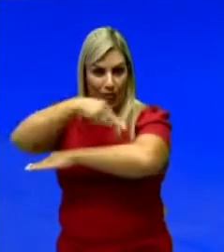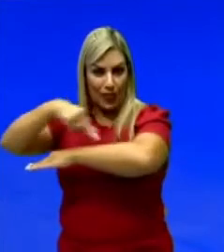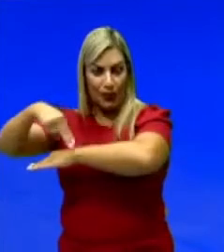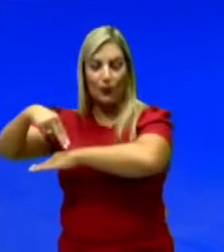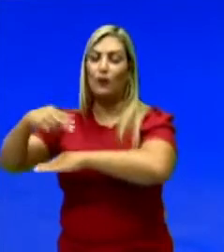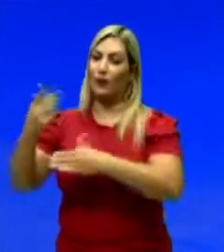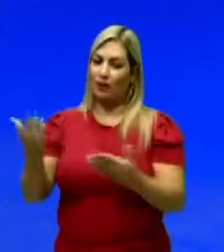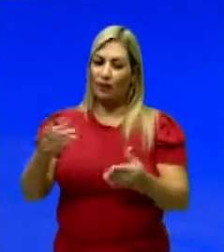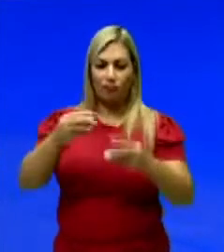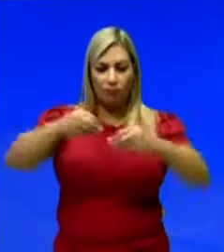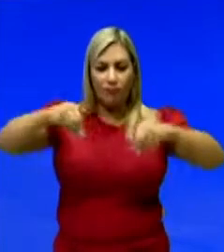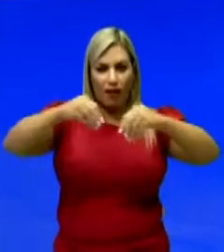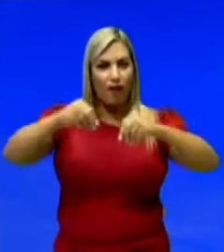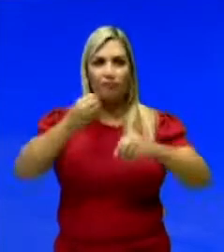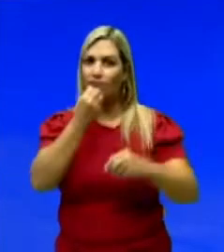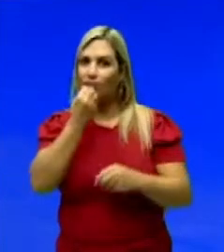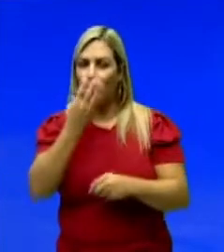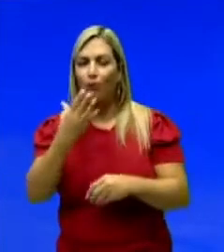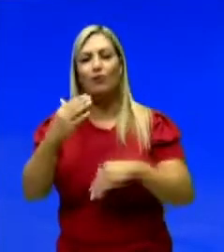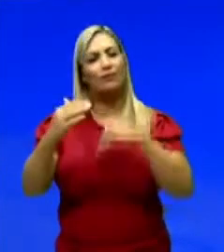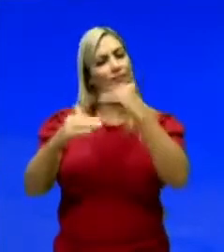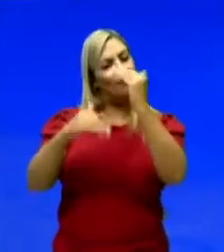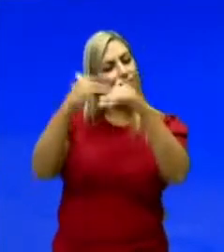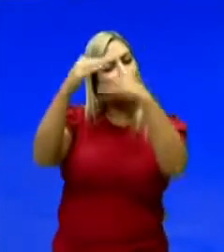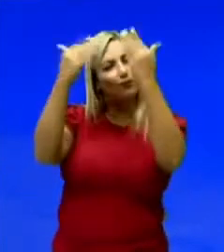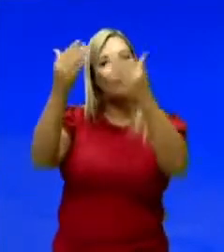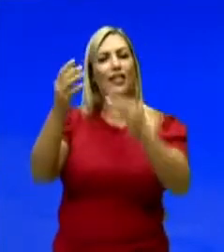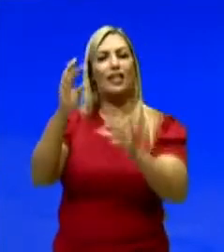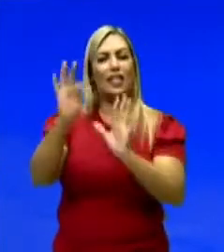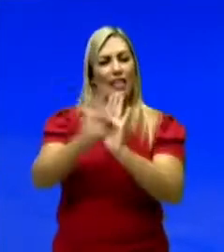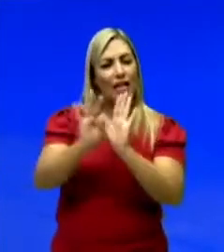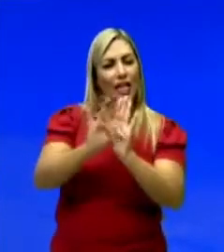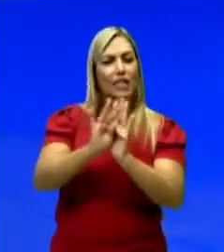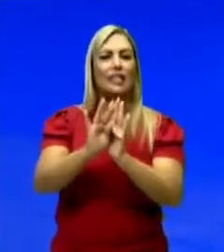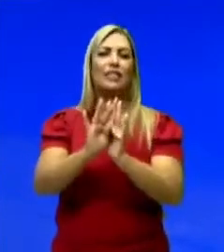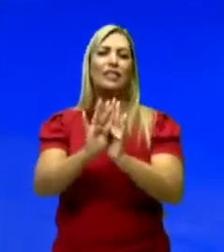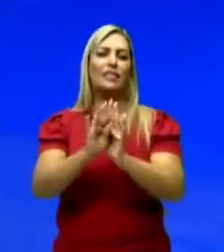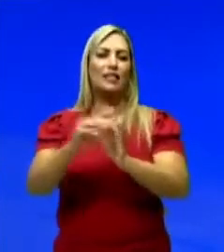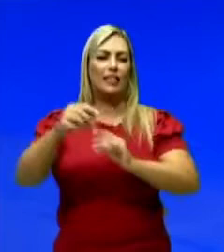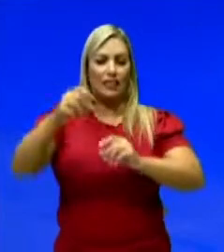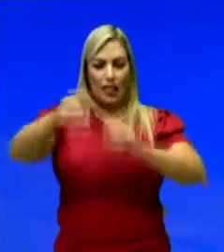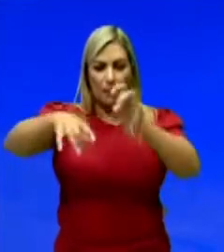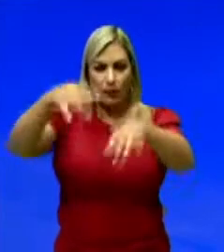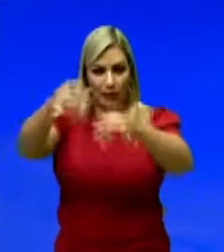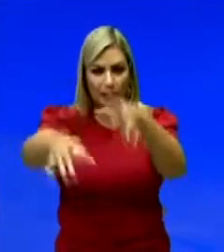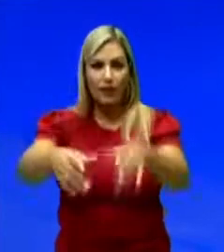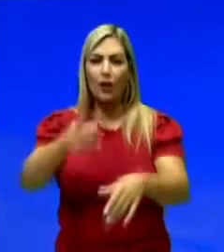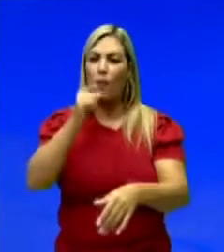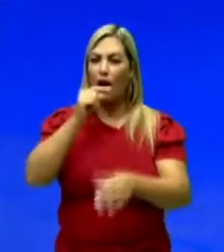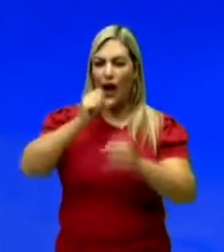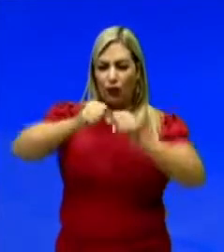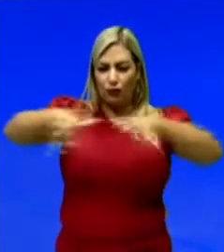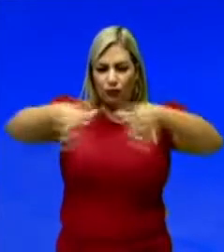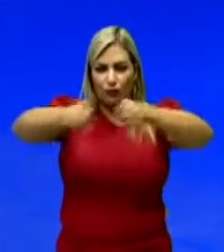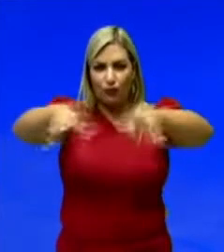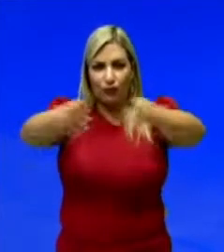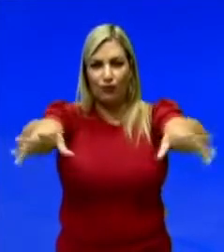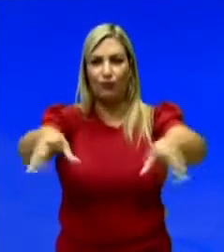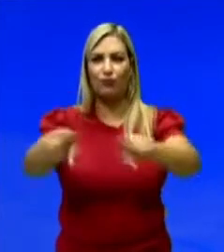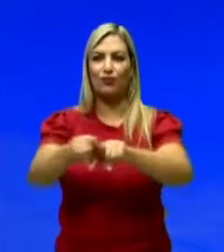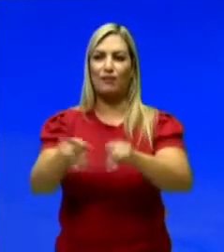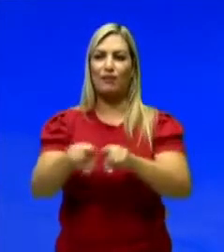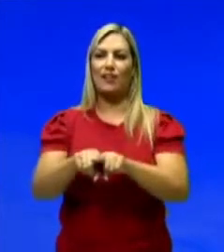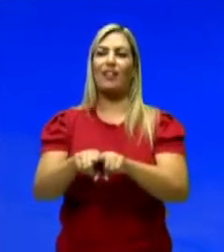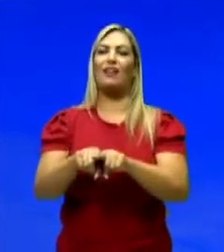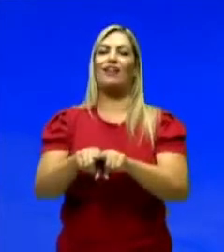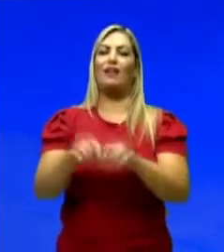e alice começou a se desenvolver é é técnicas agrícolas né entre elas a irrigação e outras técnicas